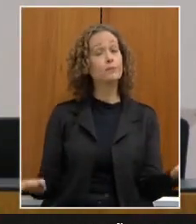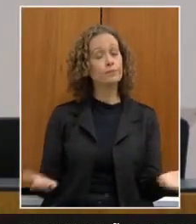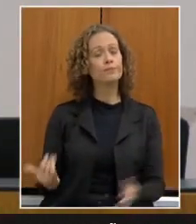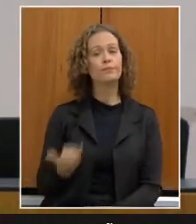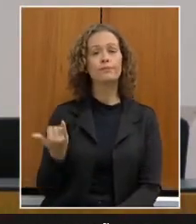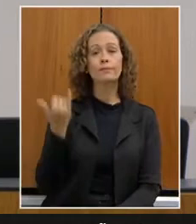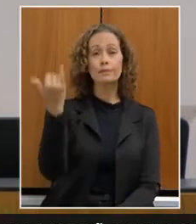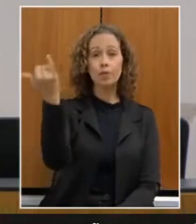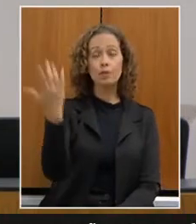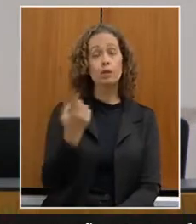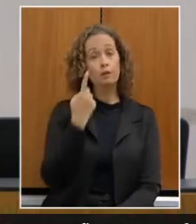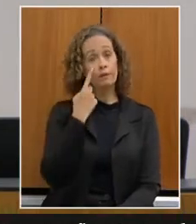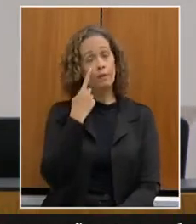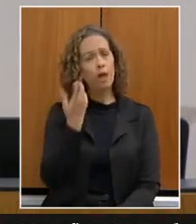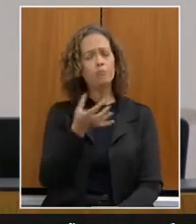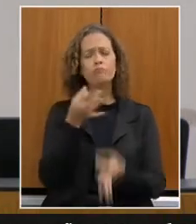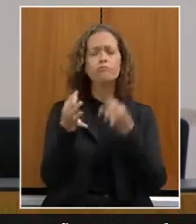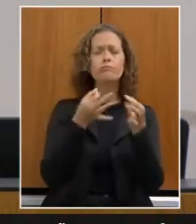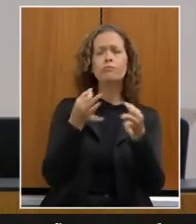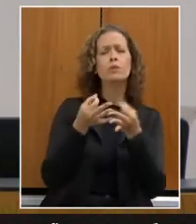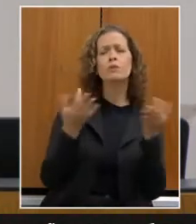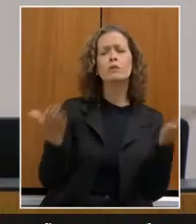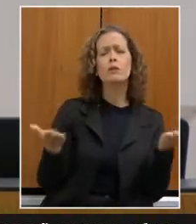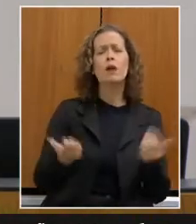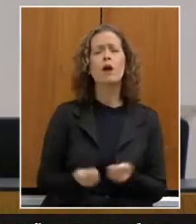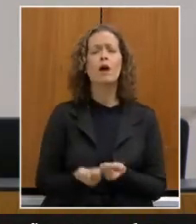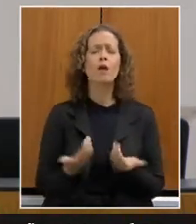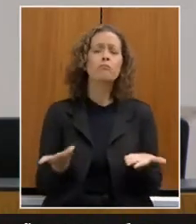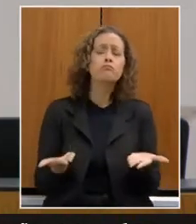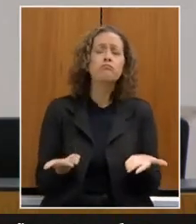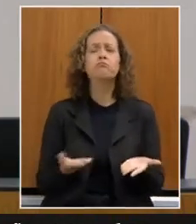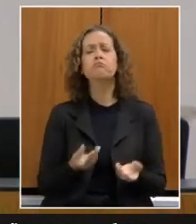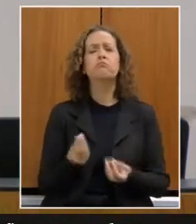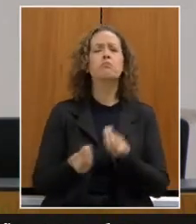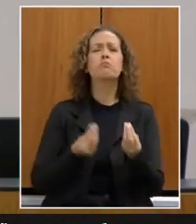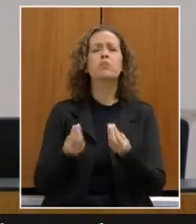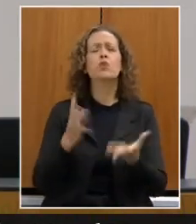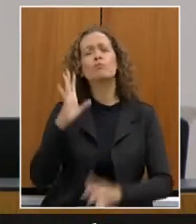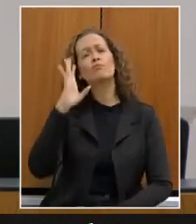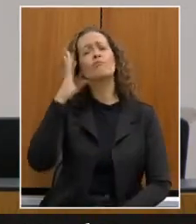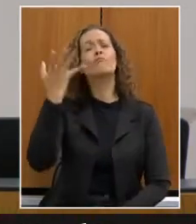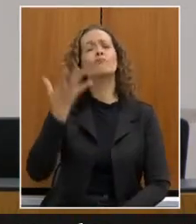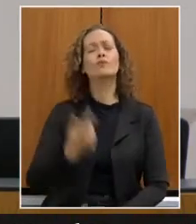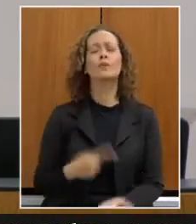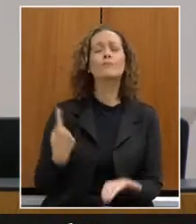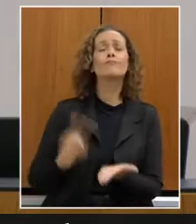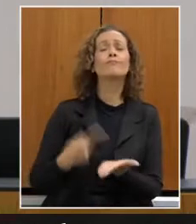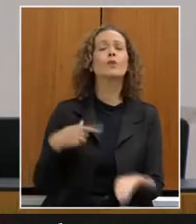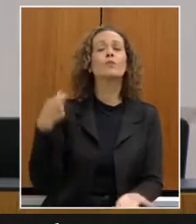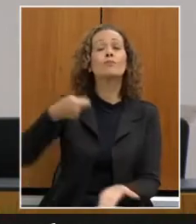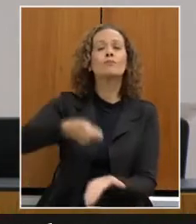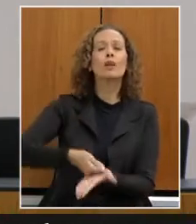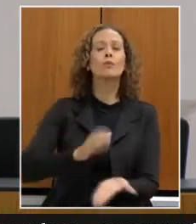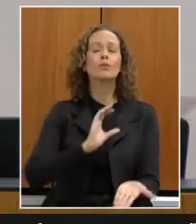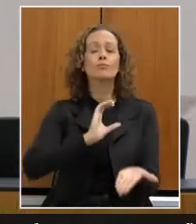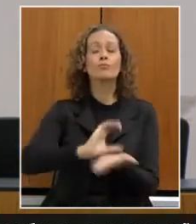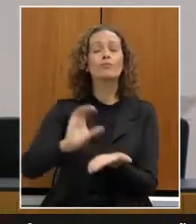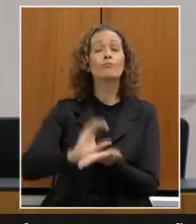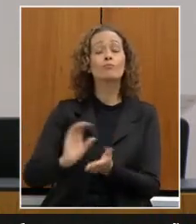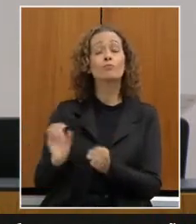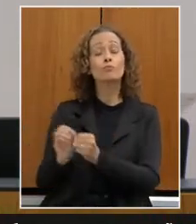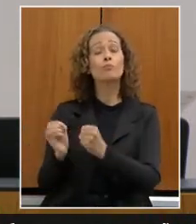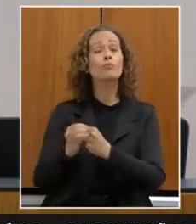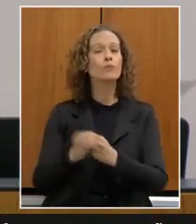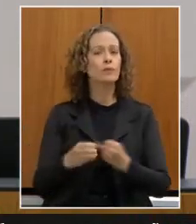eu queria ver a opinião do senhor, a sua palavra, sobre esse acordo, o pagamento desses recursos aos municípios.